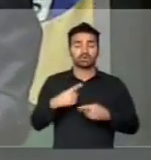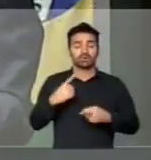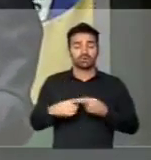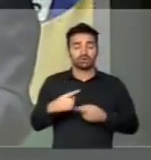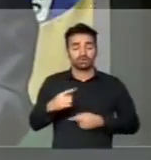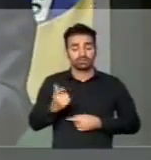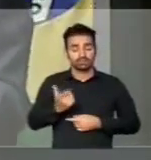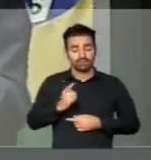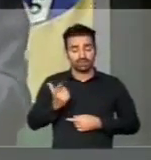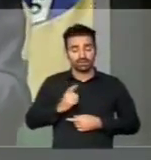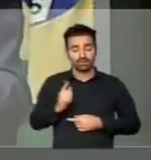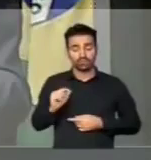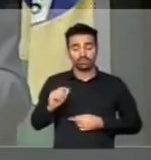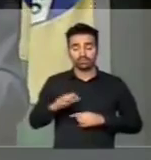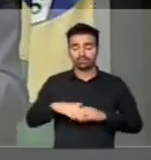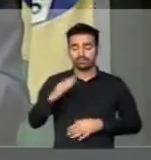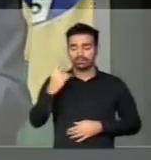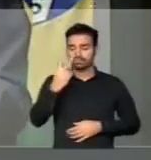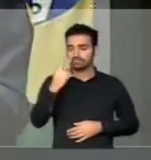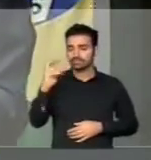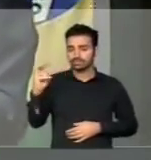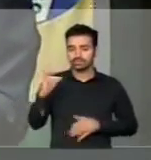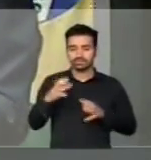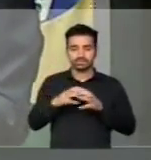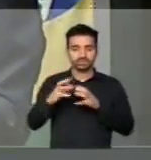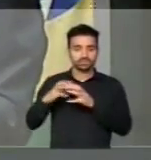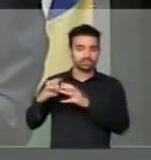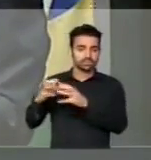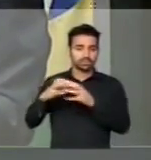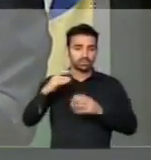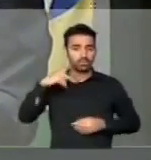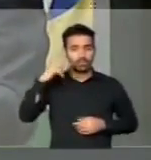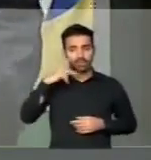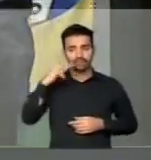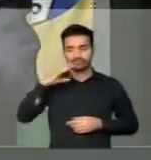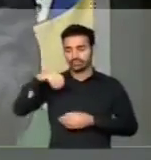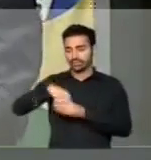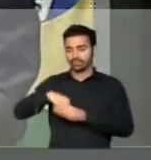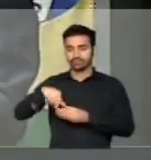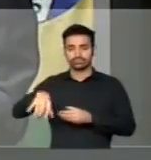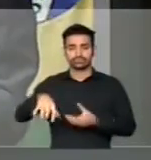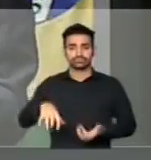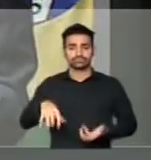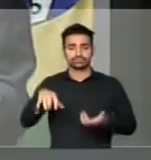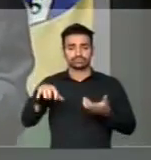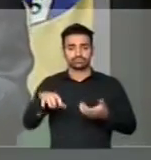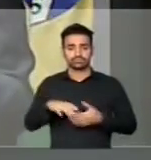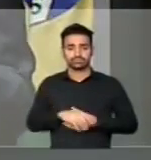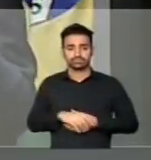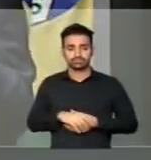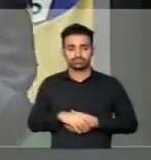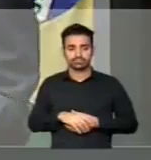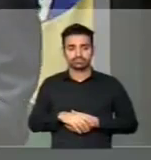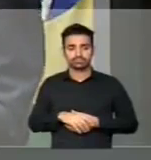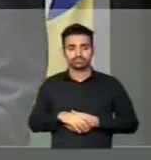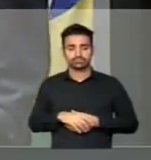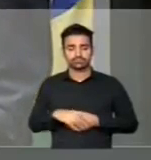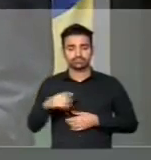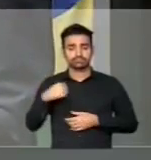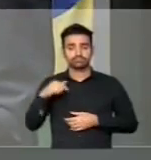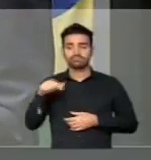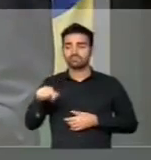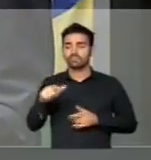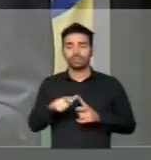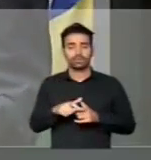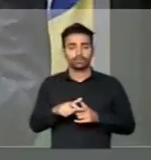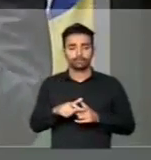existência de mais de 25 partidos representados aqui no Congresso Nacional, na ampla maioria,